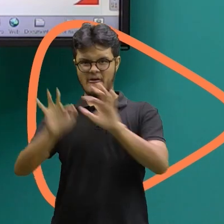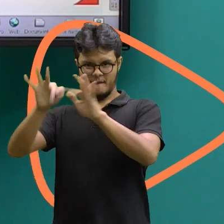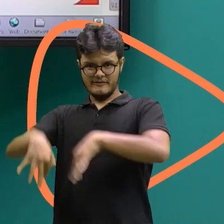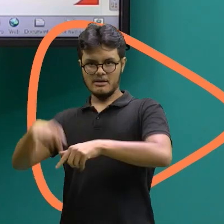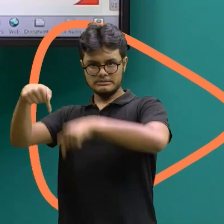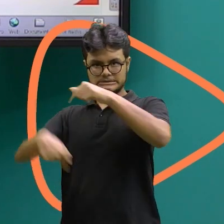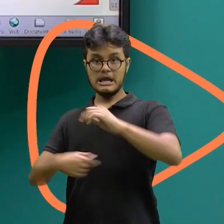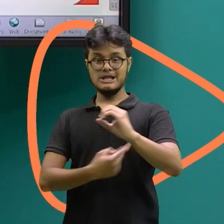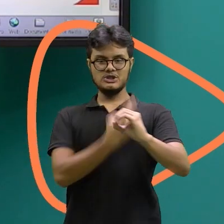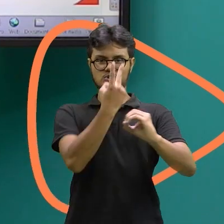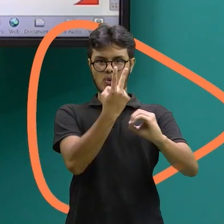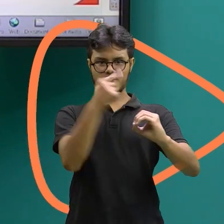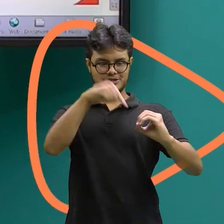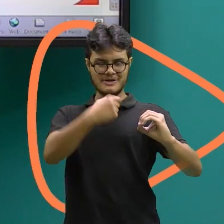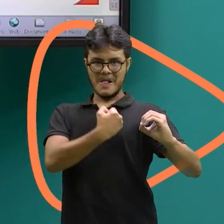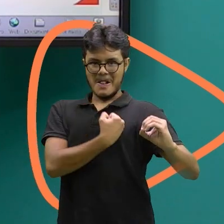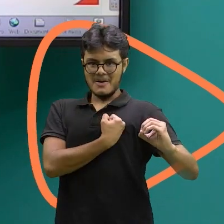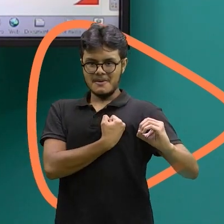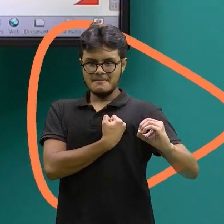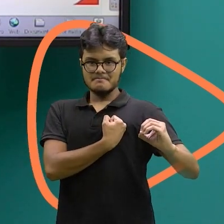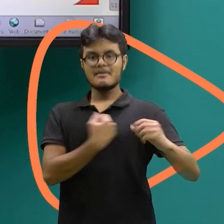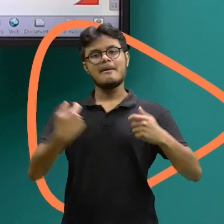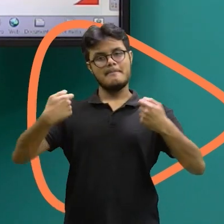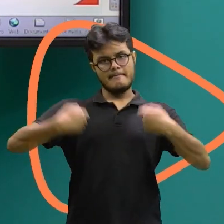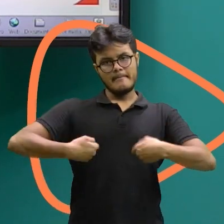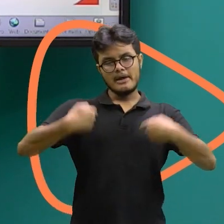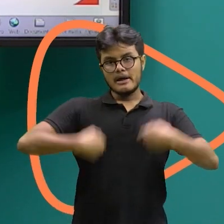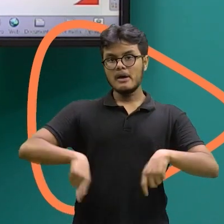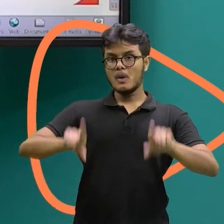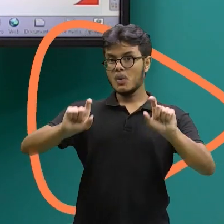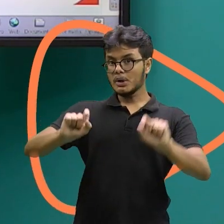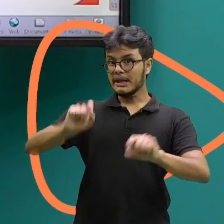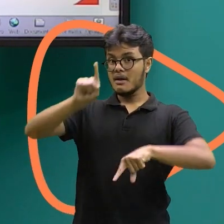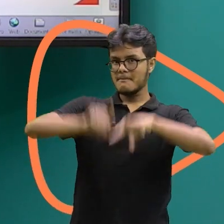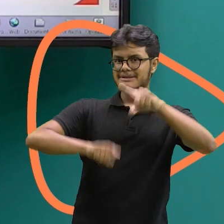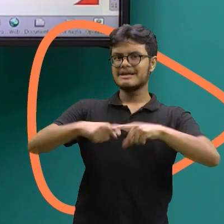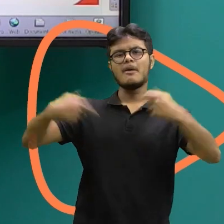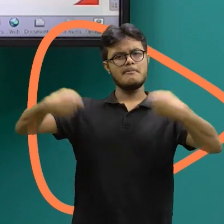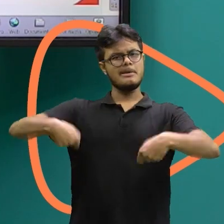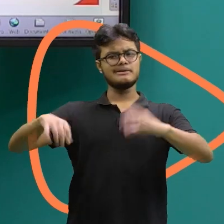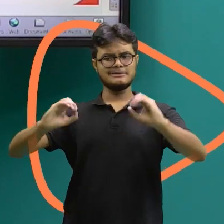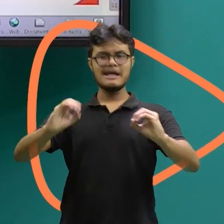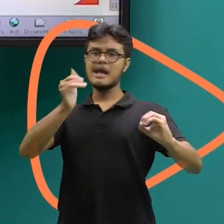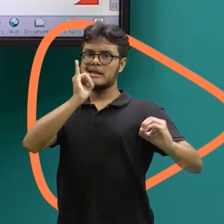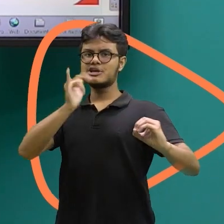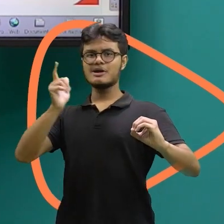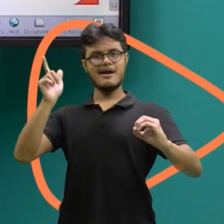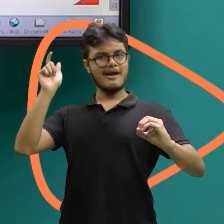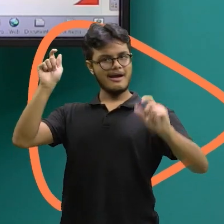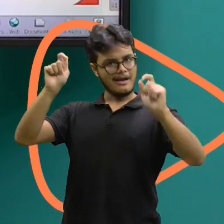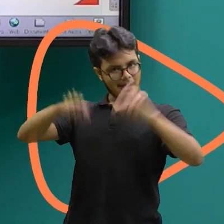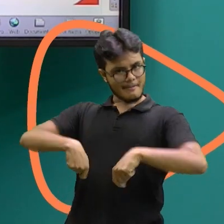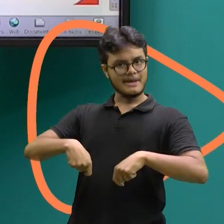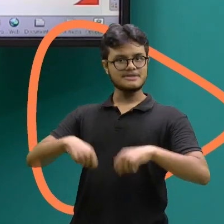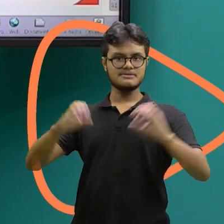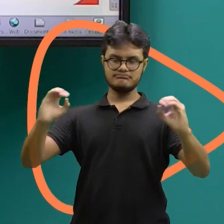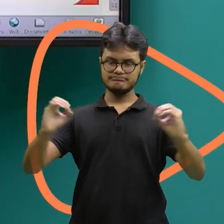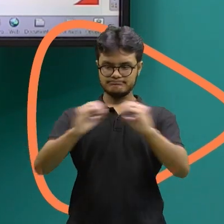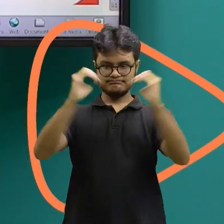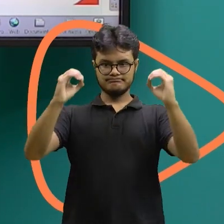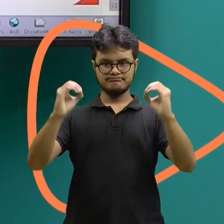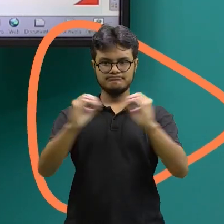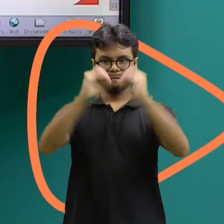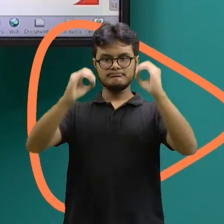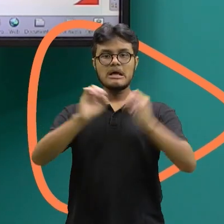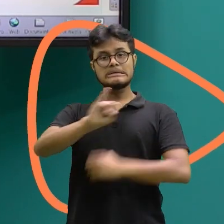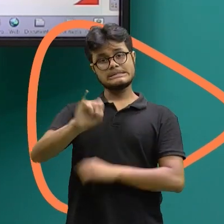contato, obrigatoriamente eu preciso ter um corpo carregado e para poder fazer esse corpo carregado entrar em